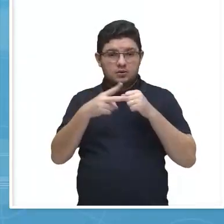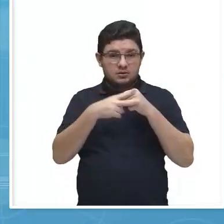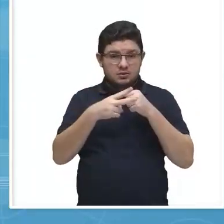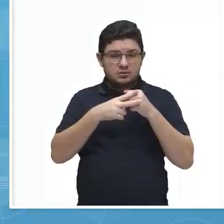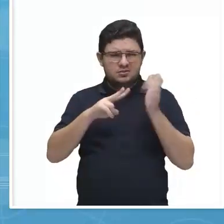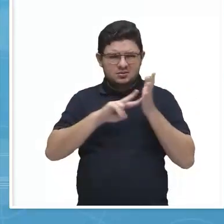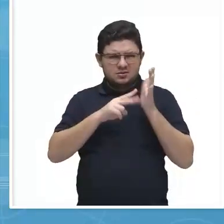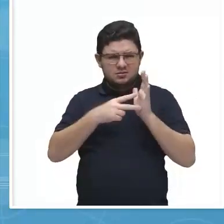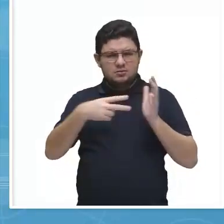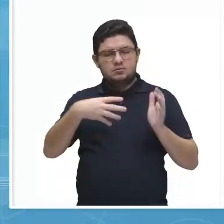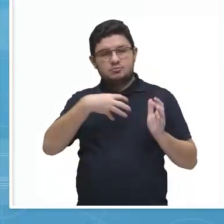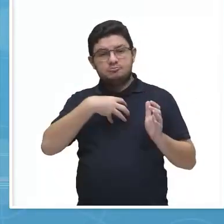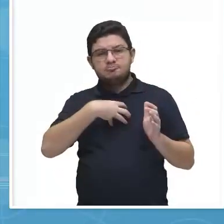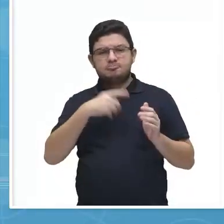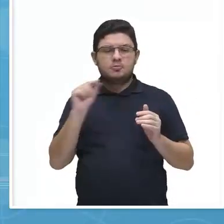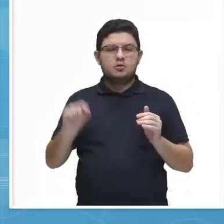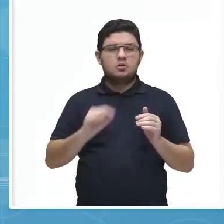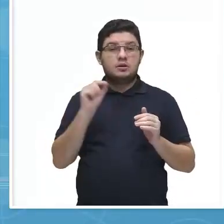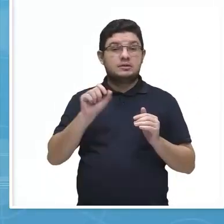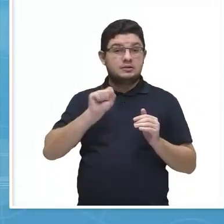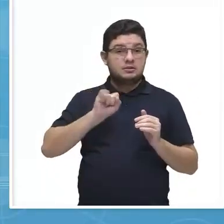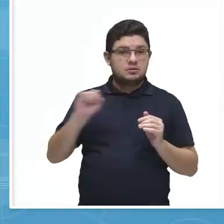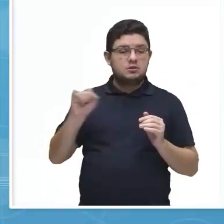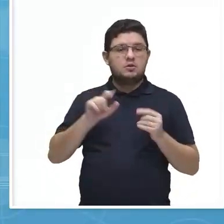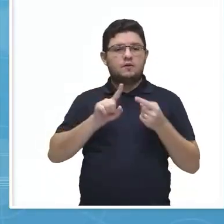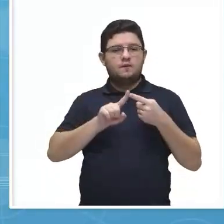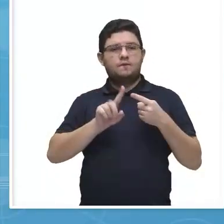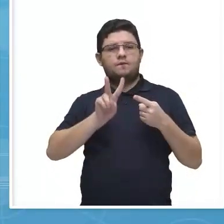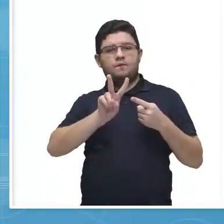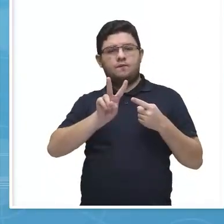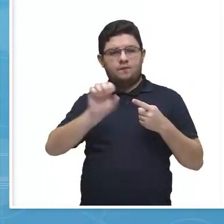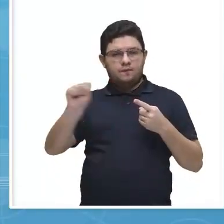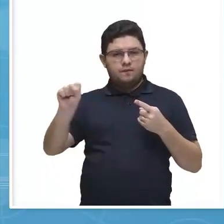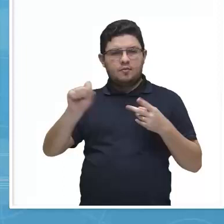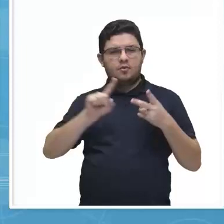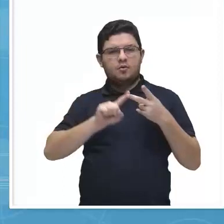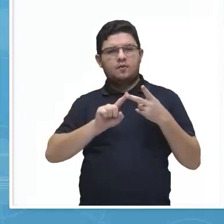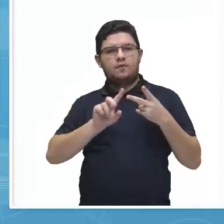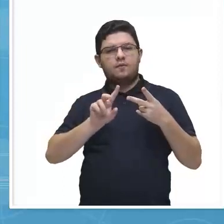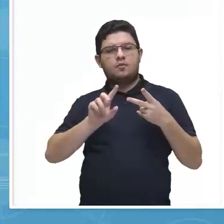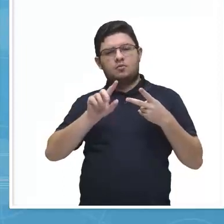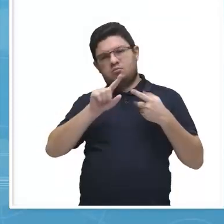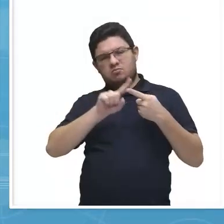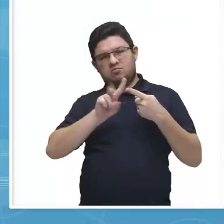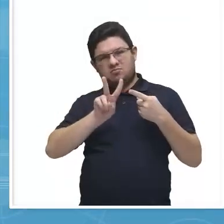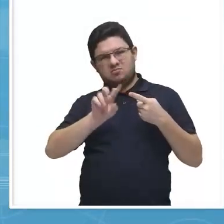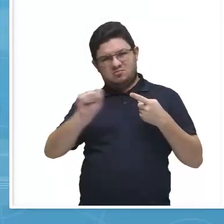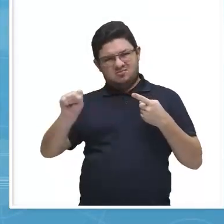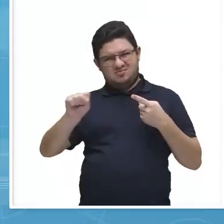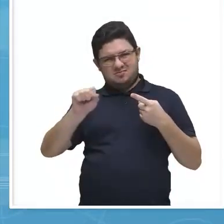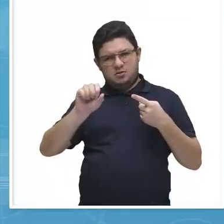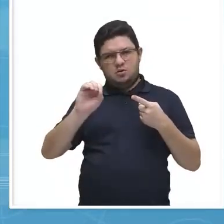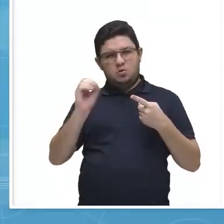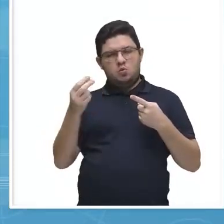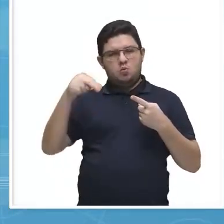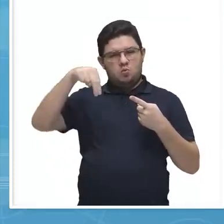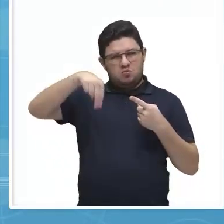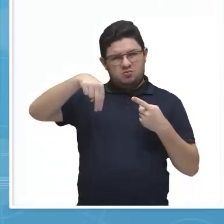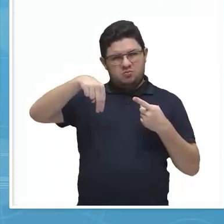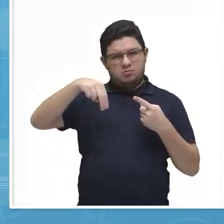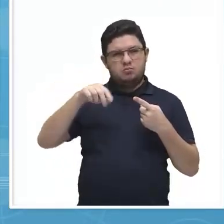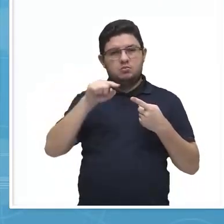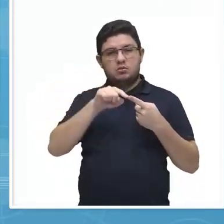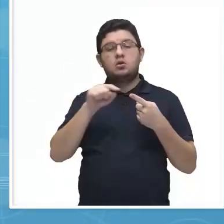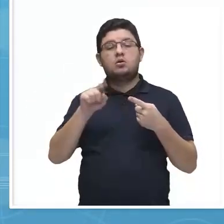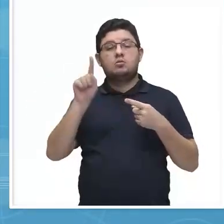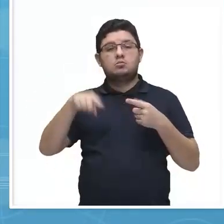verbo significativo ou nocional, ele vai indicar ação, movimento, né? Principalmente ação e movimento. Quando ele for um